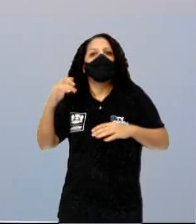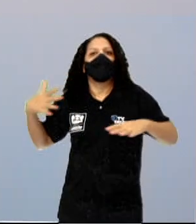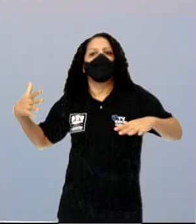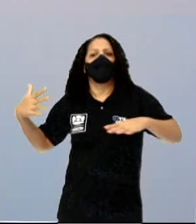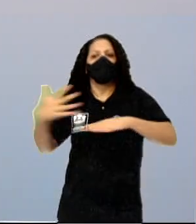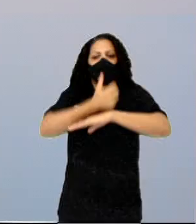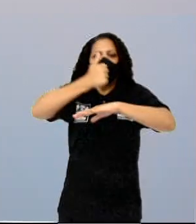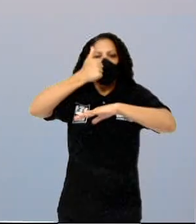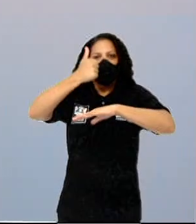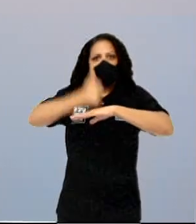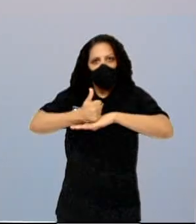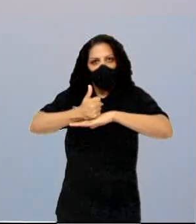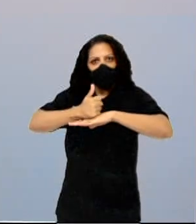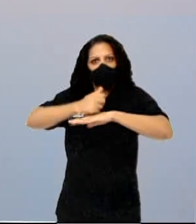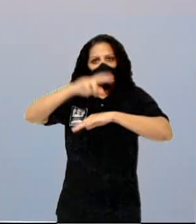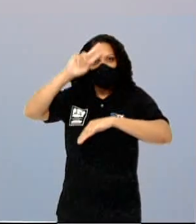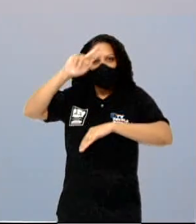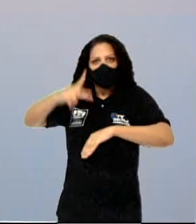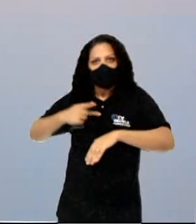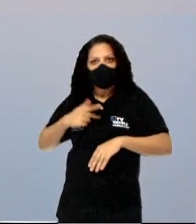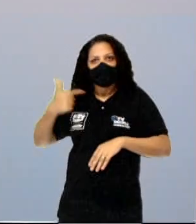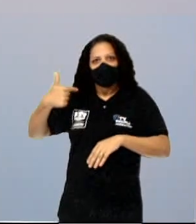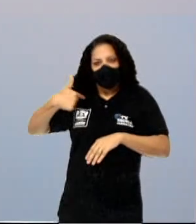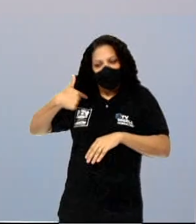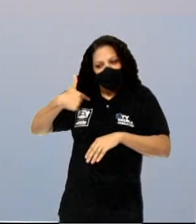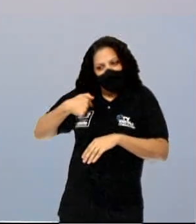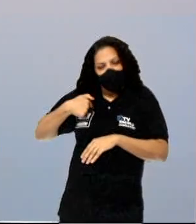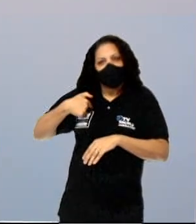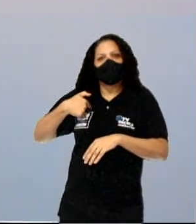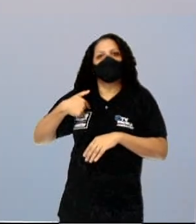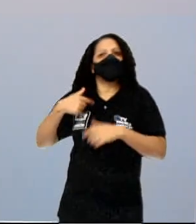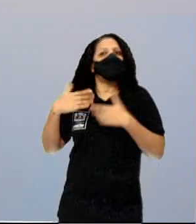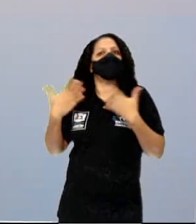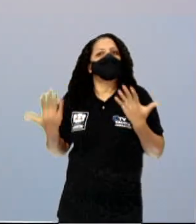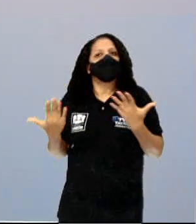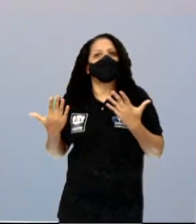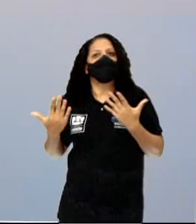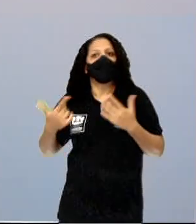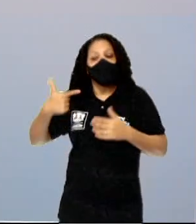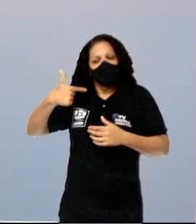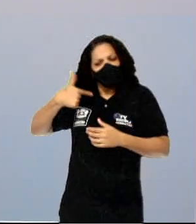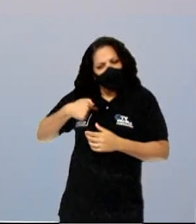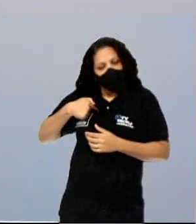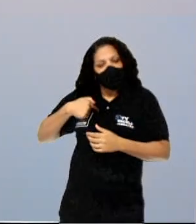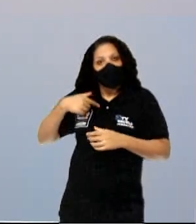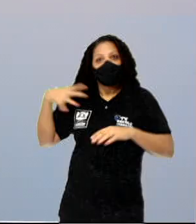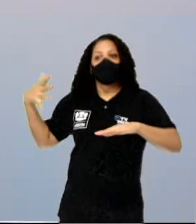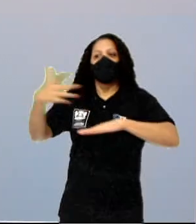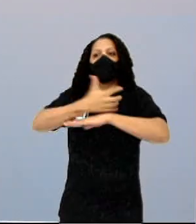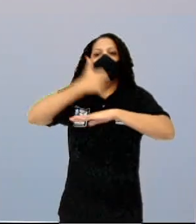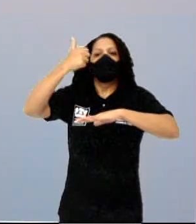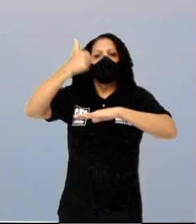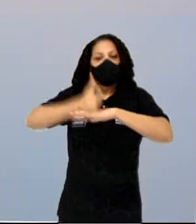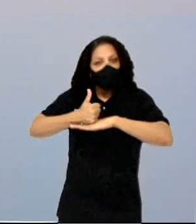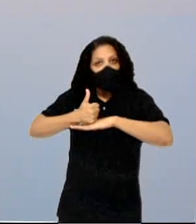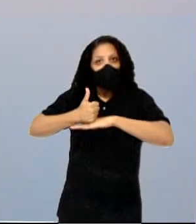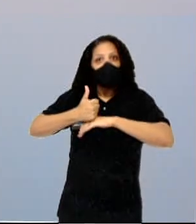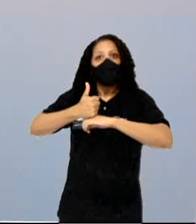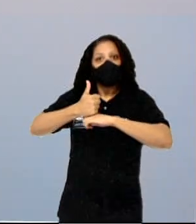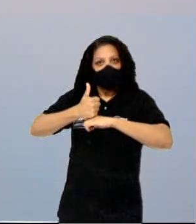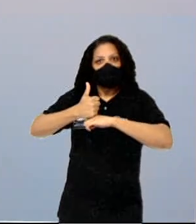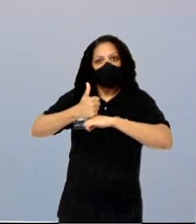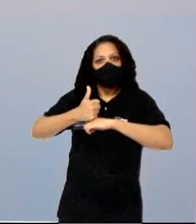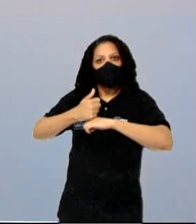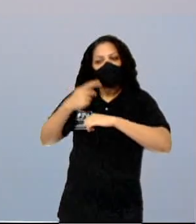conceito, autogolpe. Vargas dava um golpe nele mesmo, não para sair do poder, mas para ficar